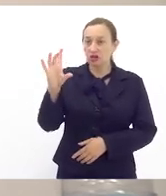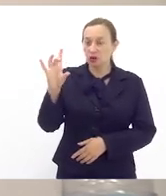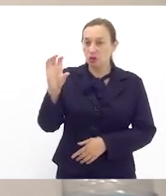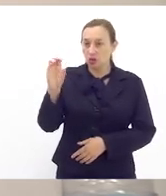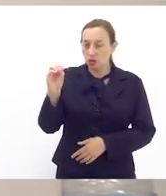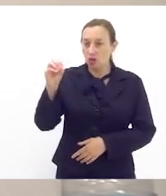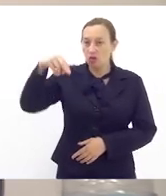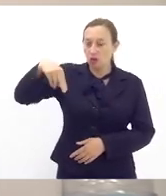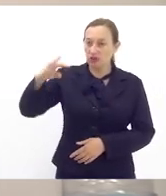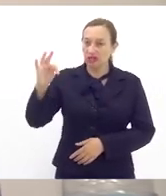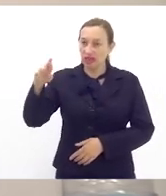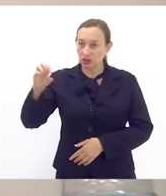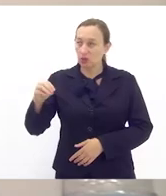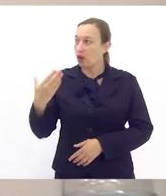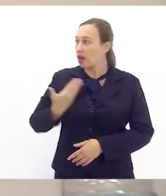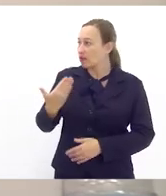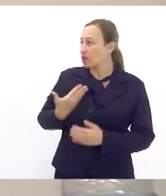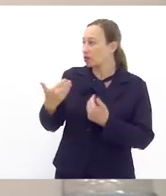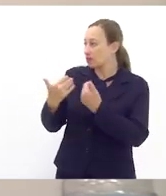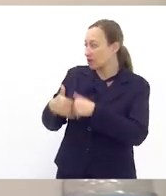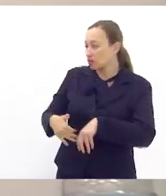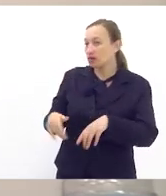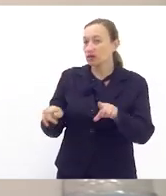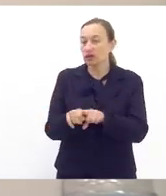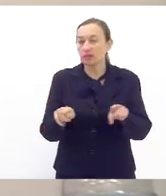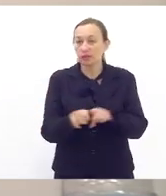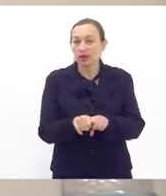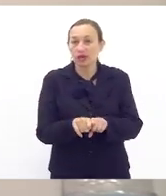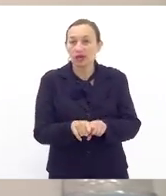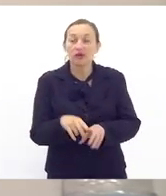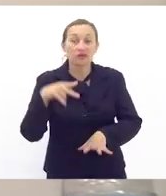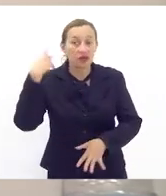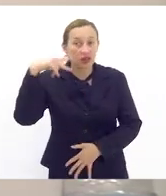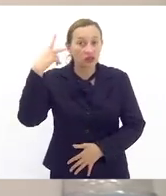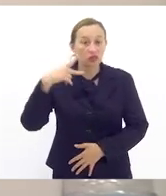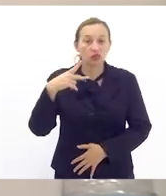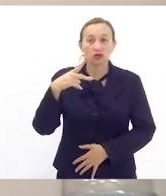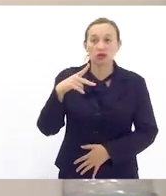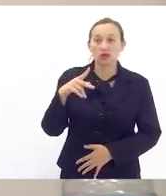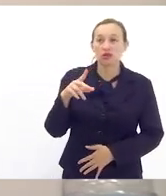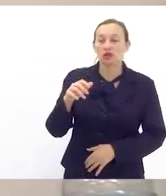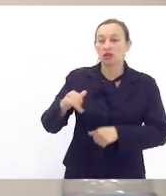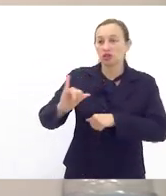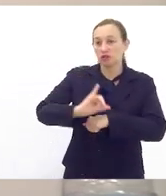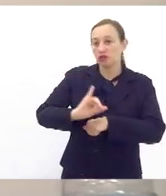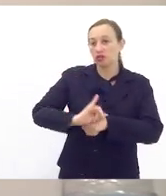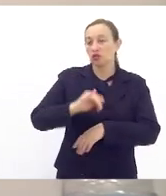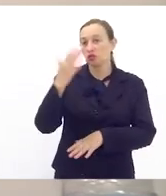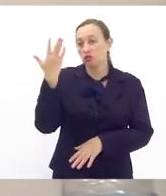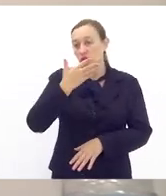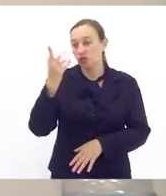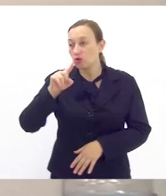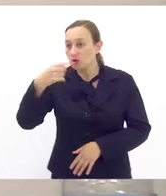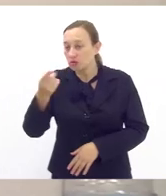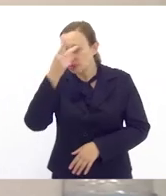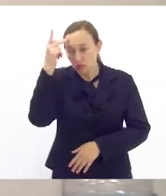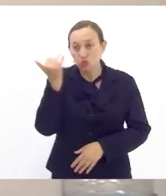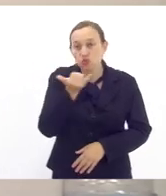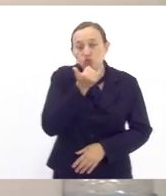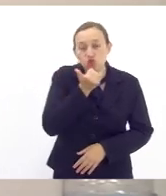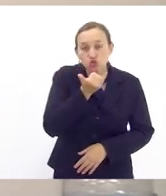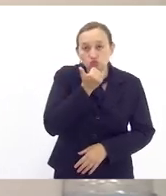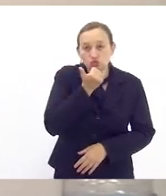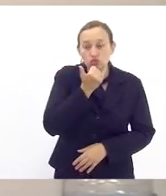Chitão de Petrópolis tá lá e também ao Raoni Ferreira Vereador lá de volta onda se não vi alguém peço desculpas e deixo